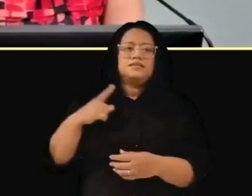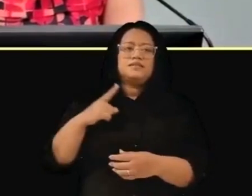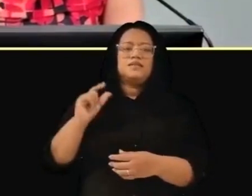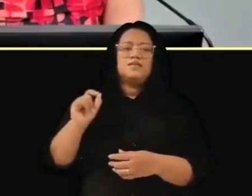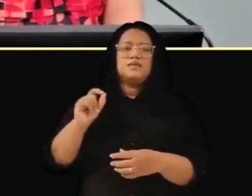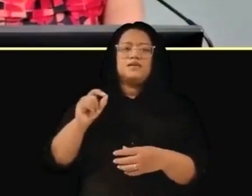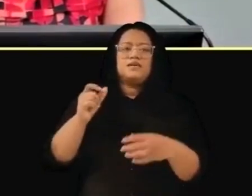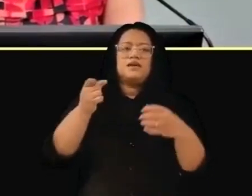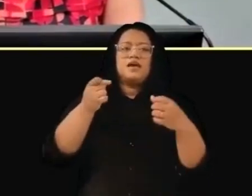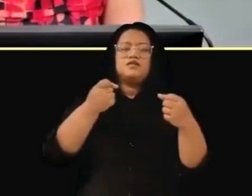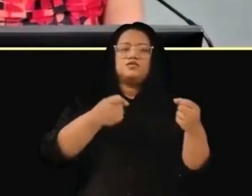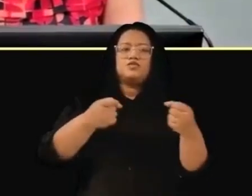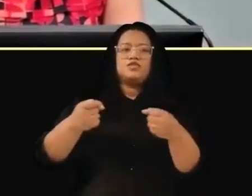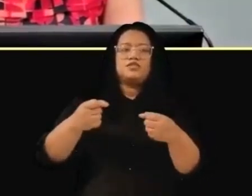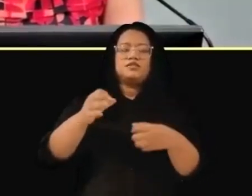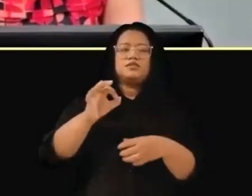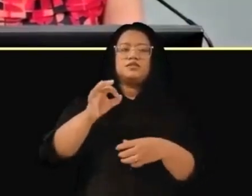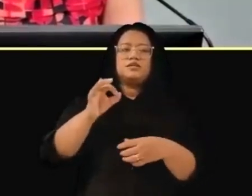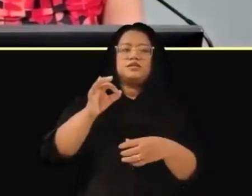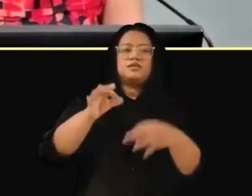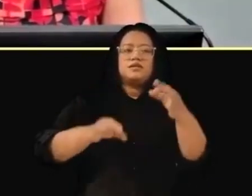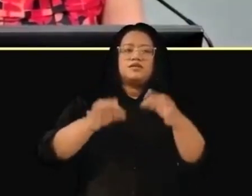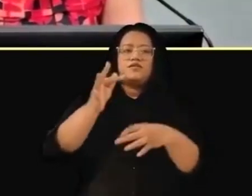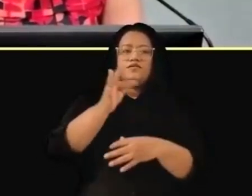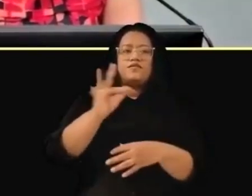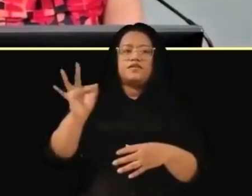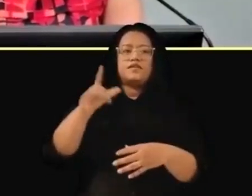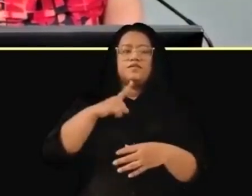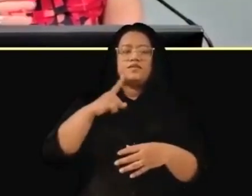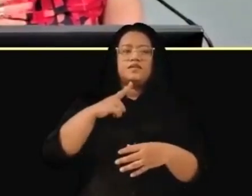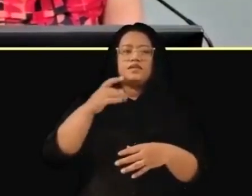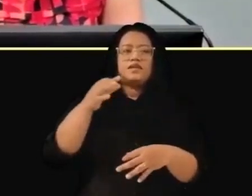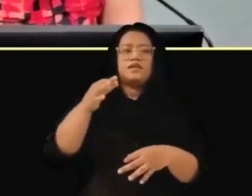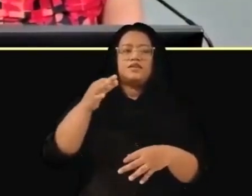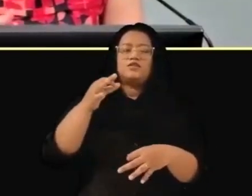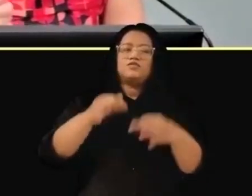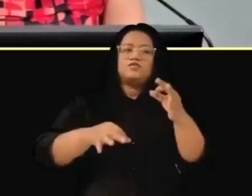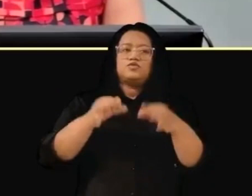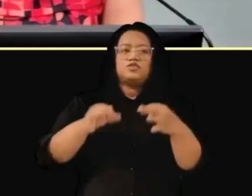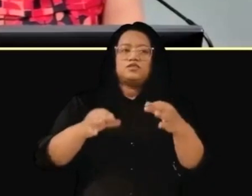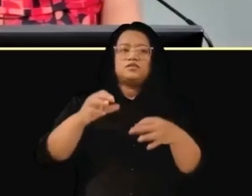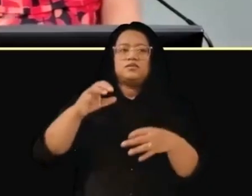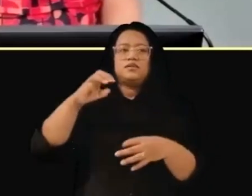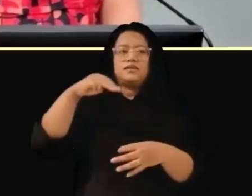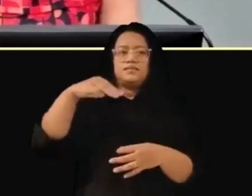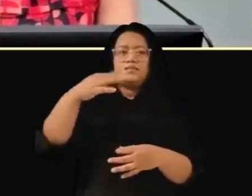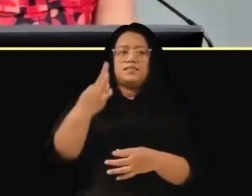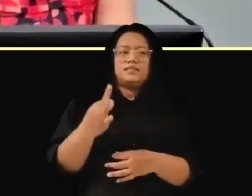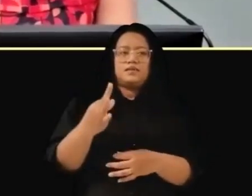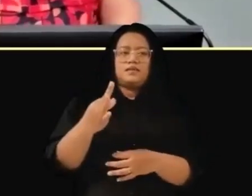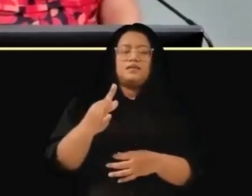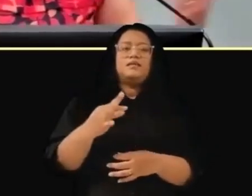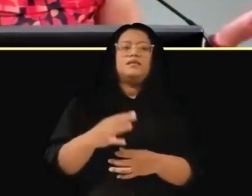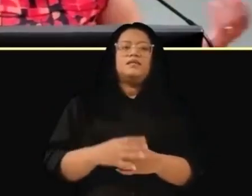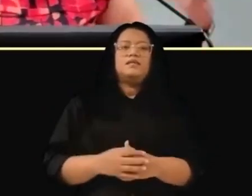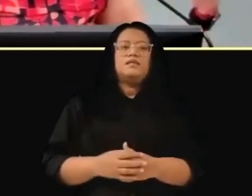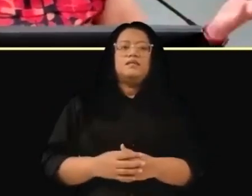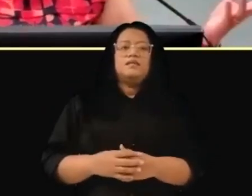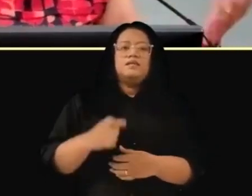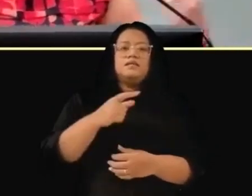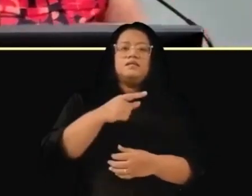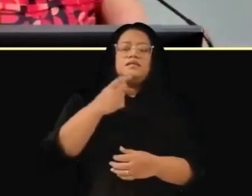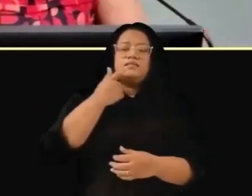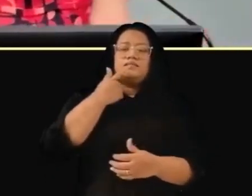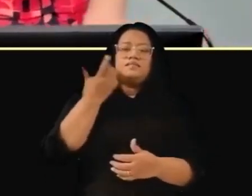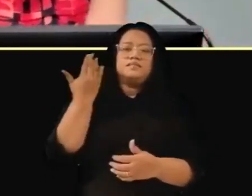Justiça Federal tem um trabalho da Justiça Itinerante em Mato Grosso do Sul, que recentemente